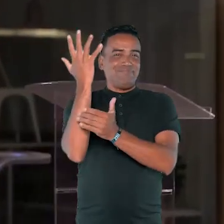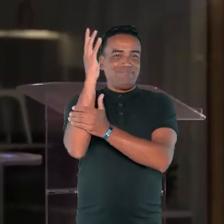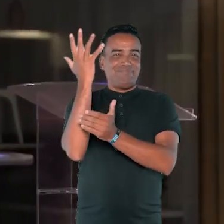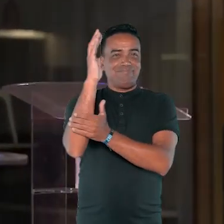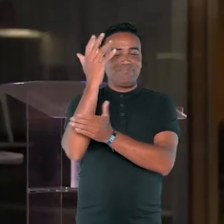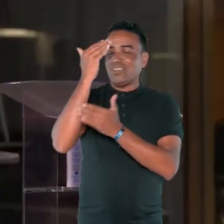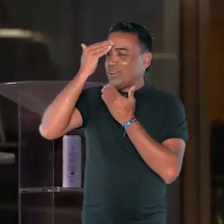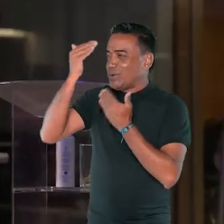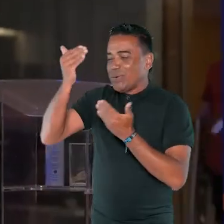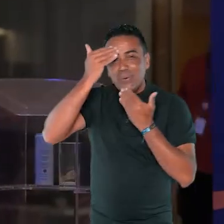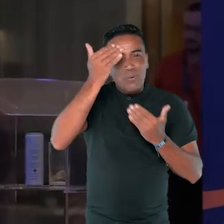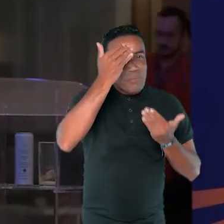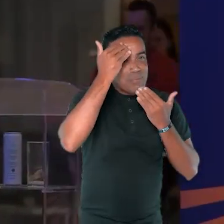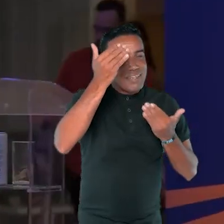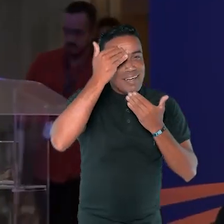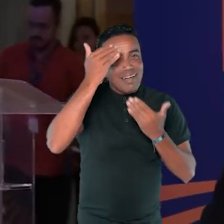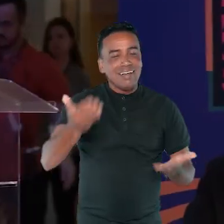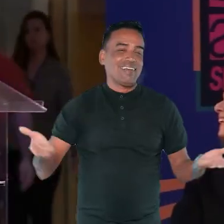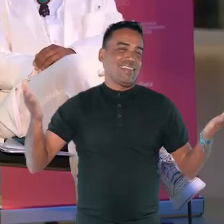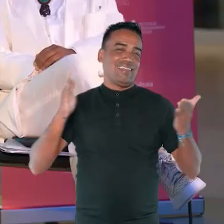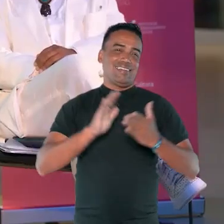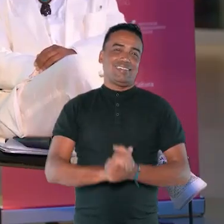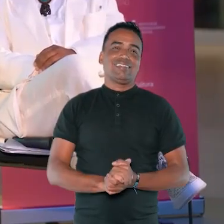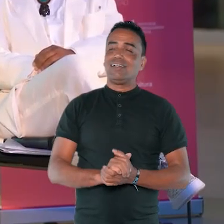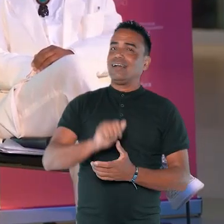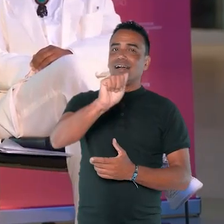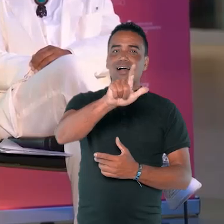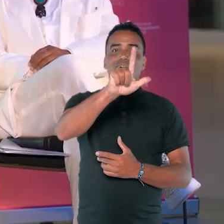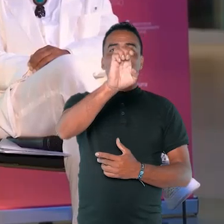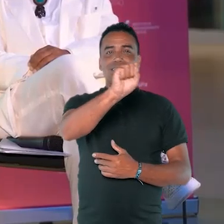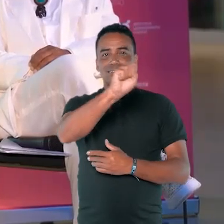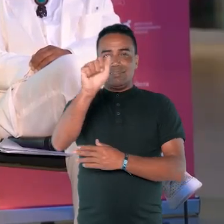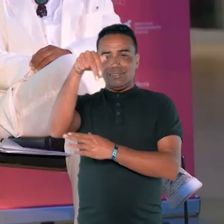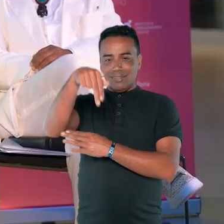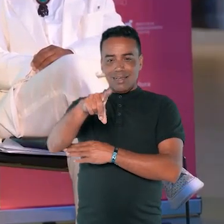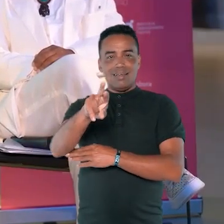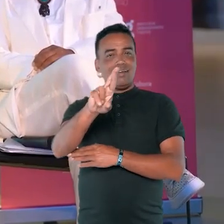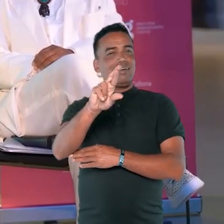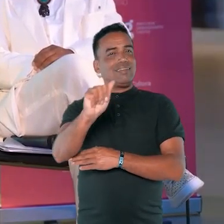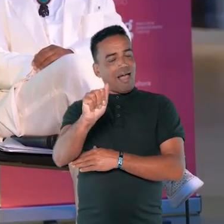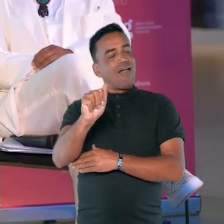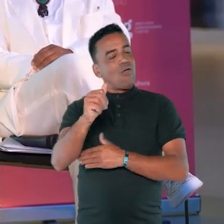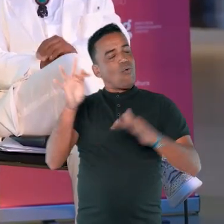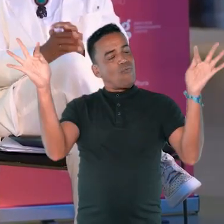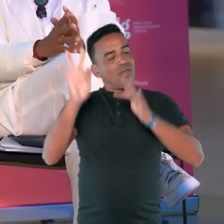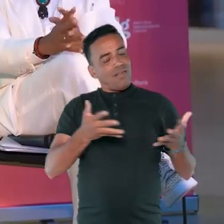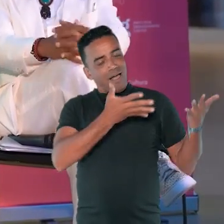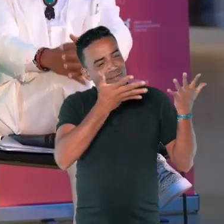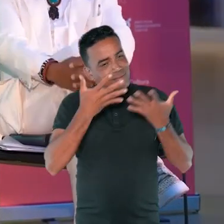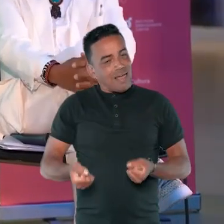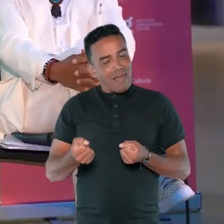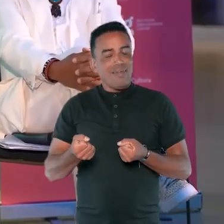Alessandra Colasanti sobe ao palco e toma espaço diante de um pequeno púlpito à esquerda. Ela é uma mulher branca de cabelos castanhos